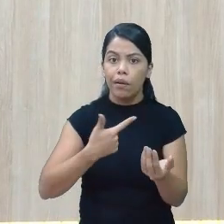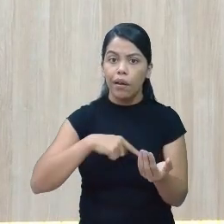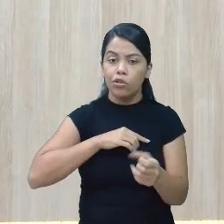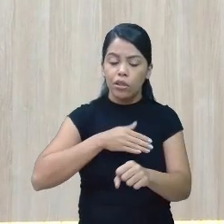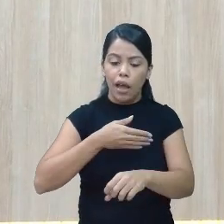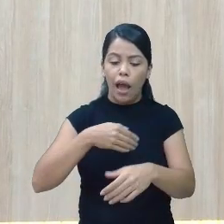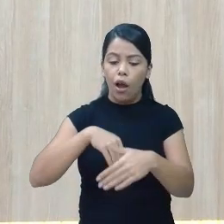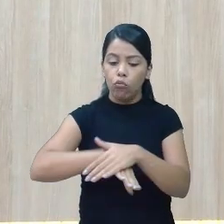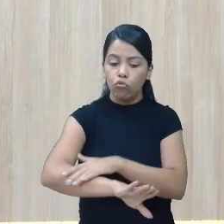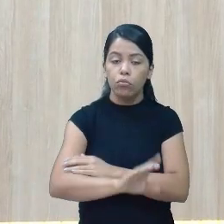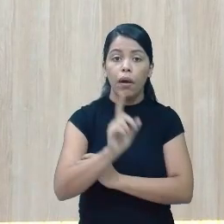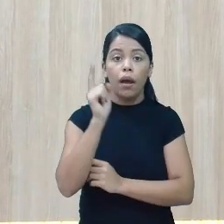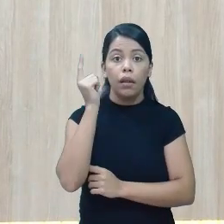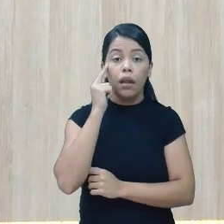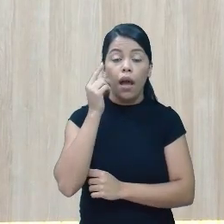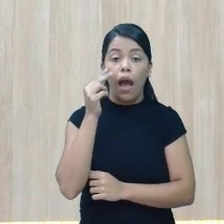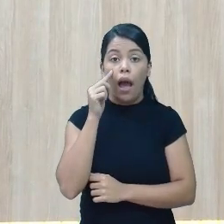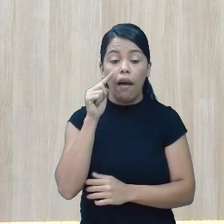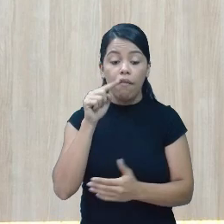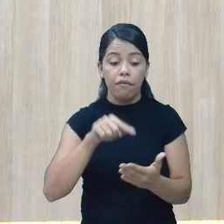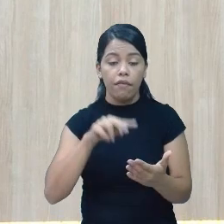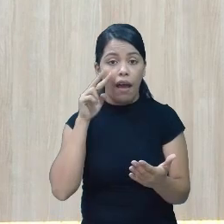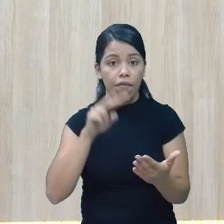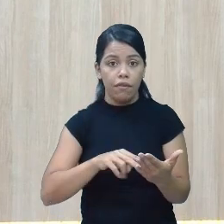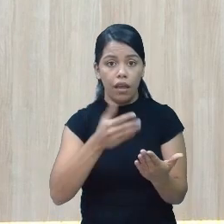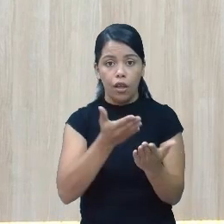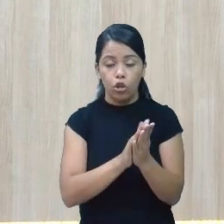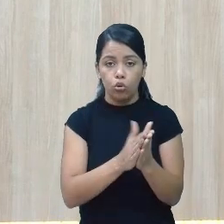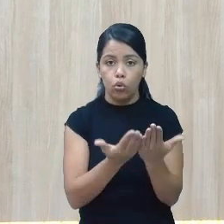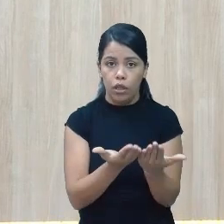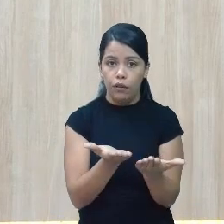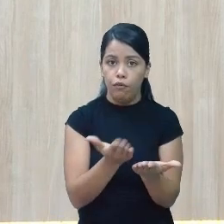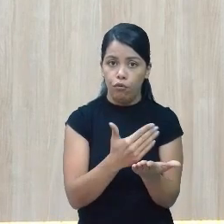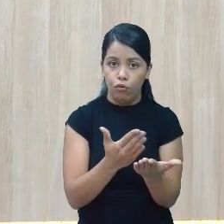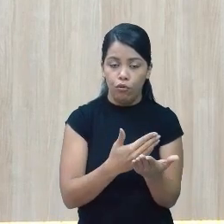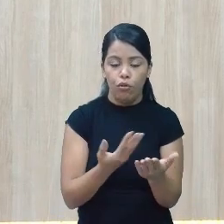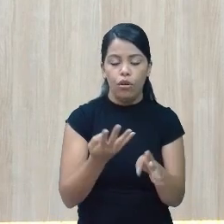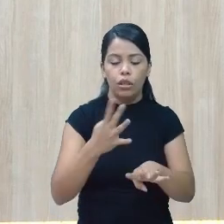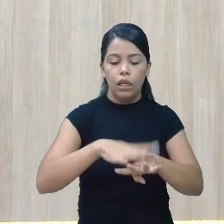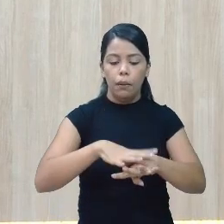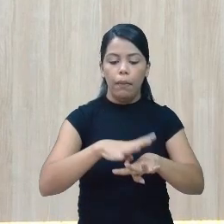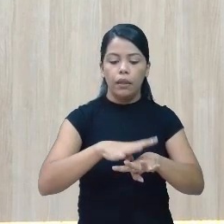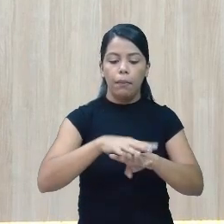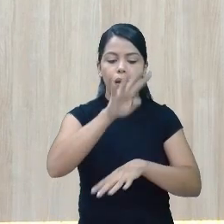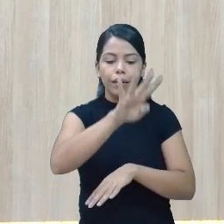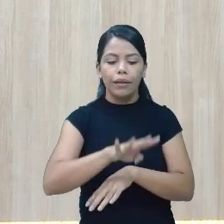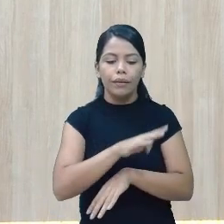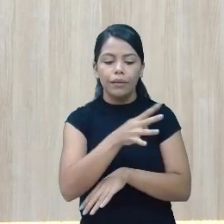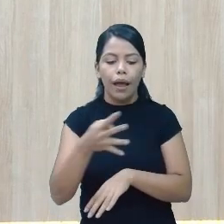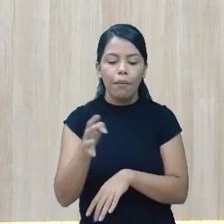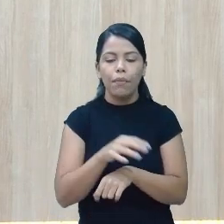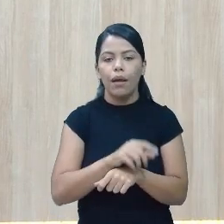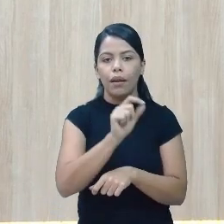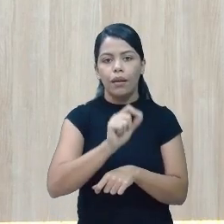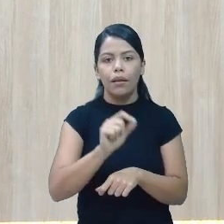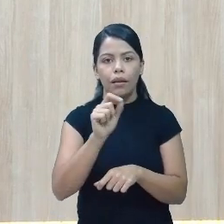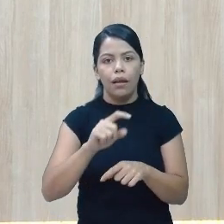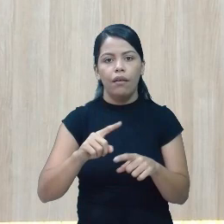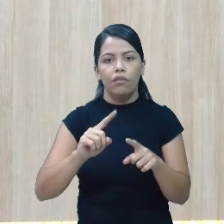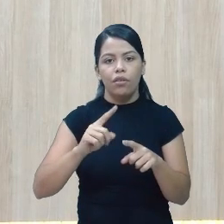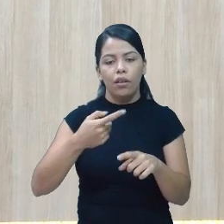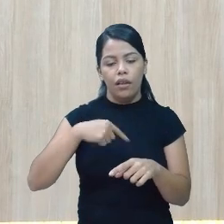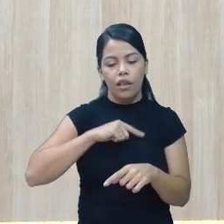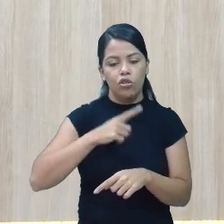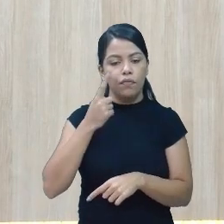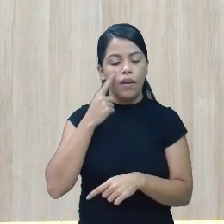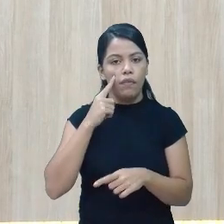matemática, nas aulas de matemática, aqueles gráficos, aquelas tabelas, que a gente vai dar uma ênfase maior na próxima aula, mas a gente vai observar